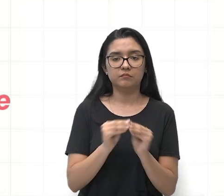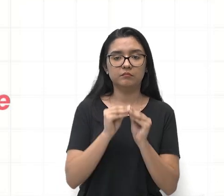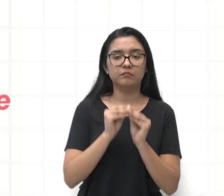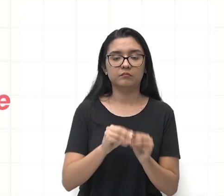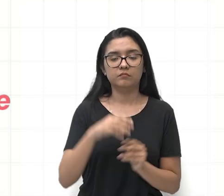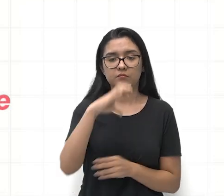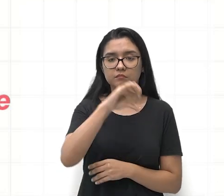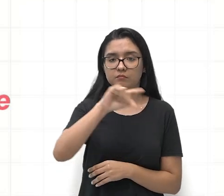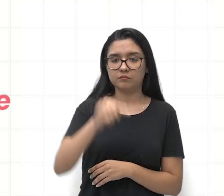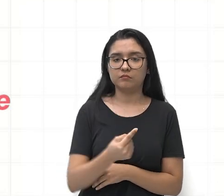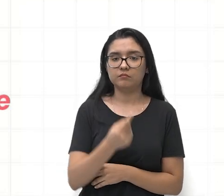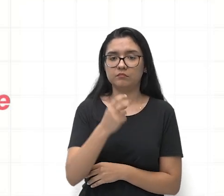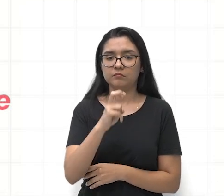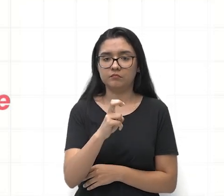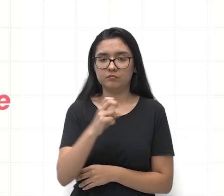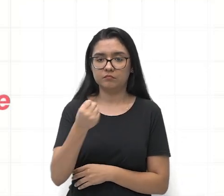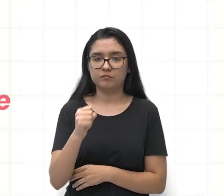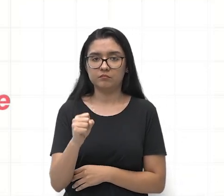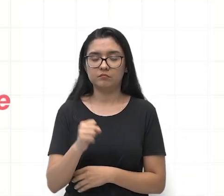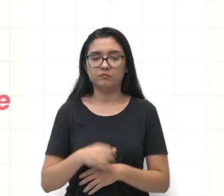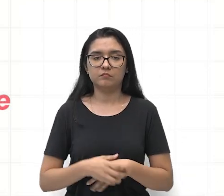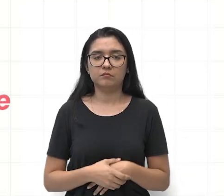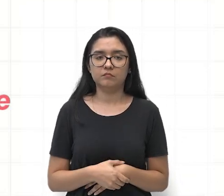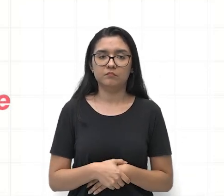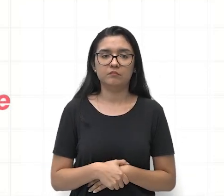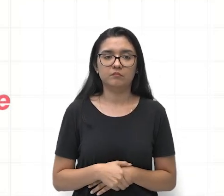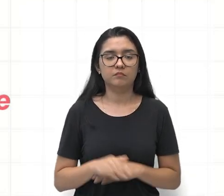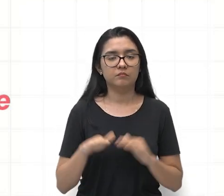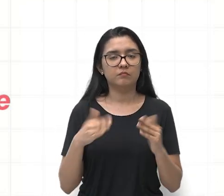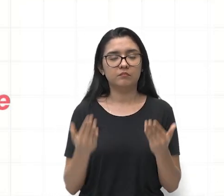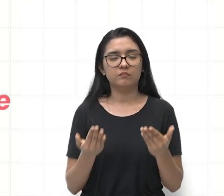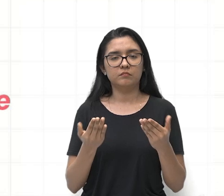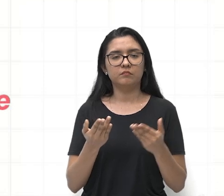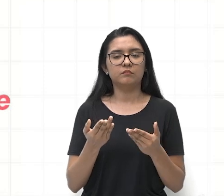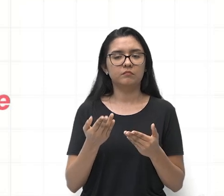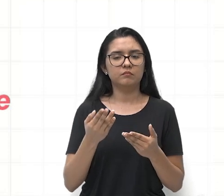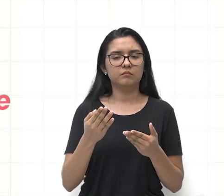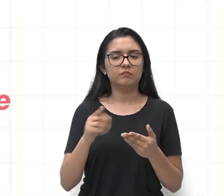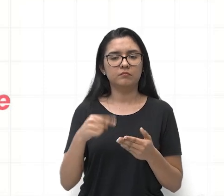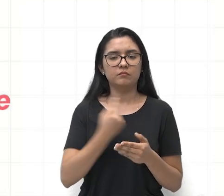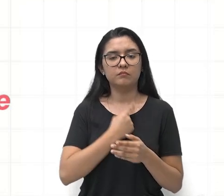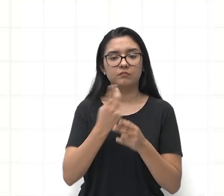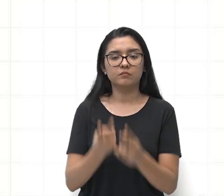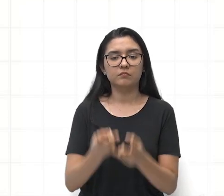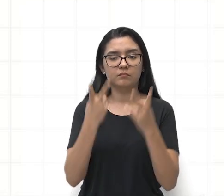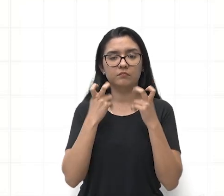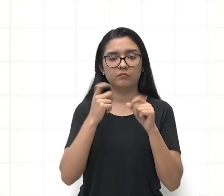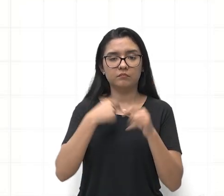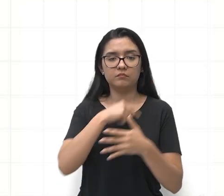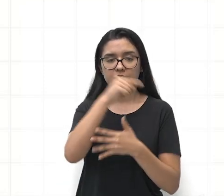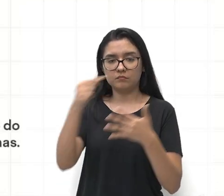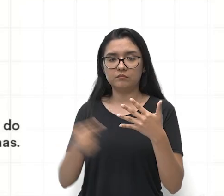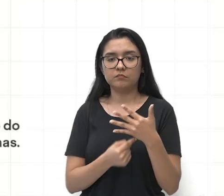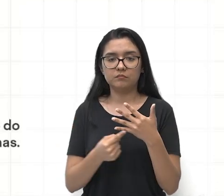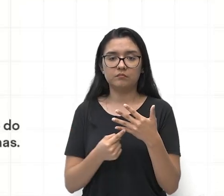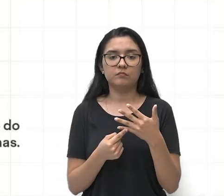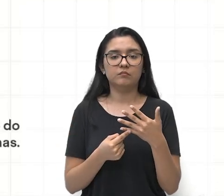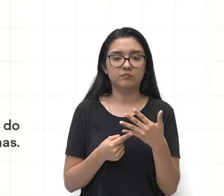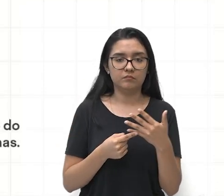quanto? 9,58. Se nós olharmos lá a nossa alternativa, né?